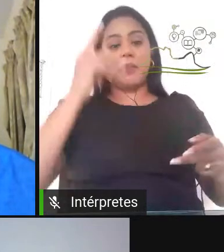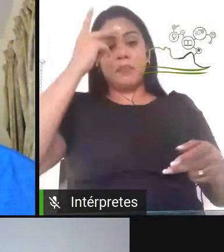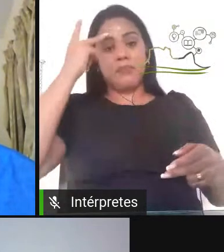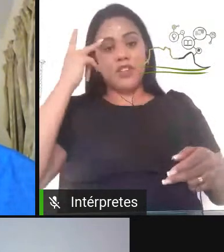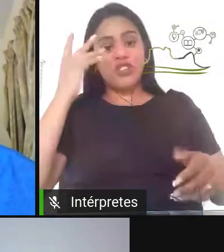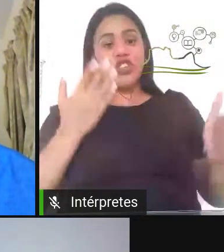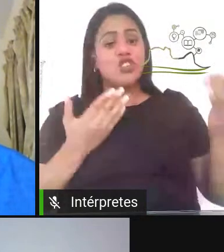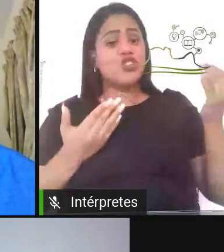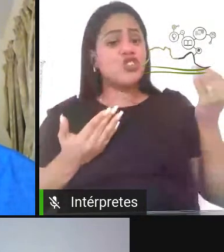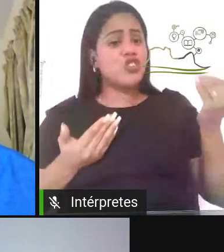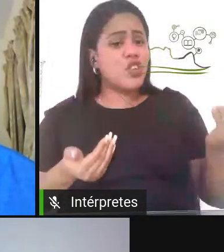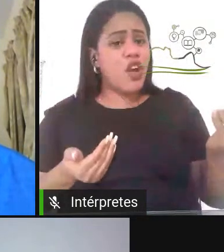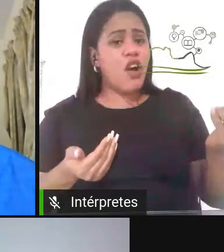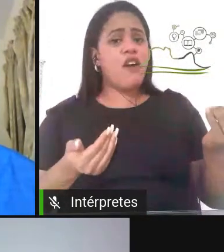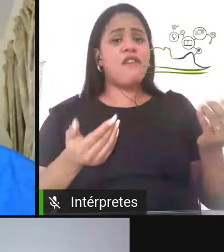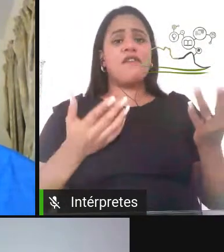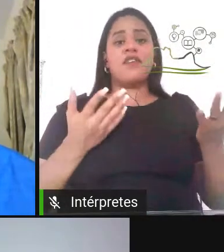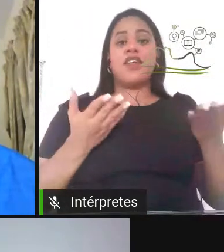atuais,